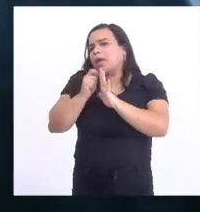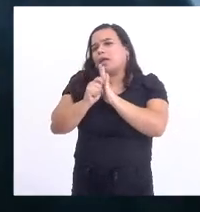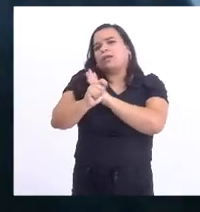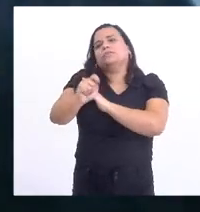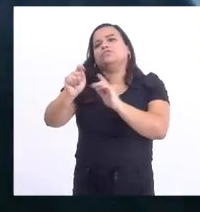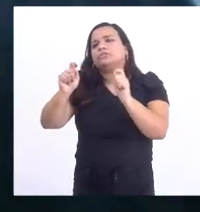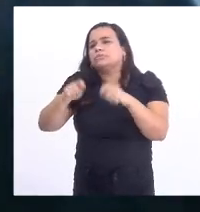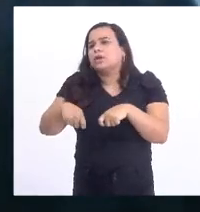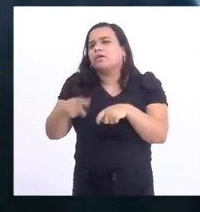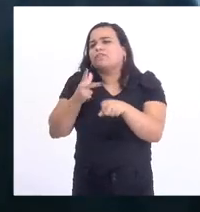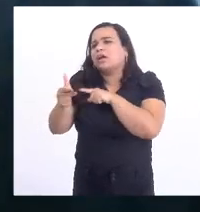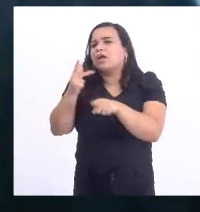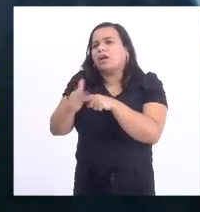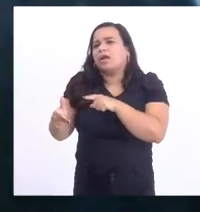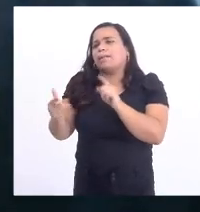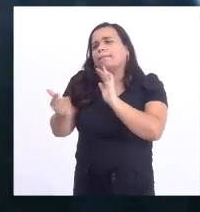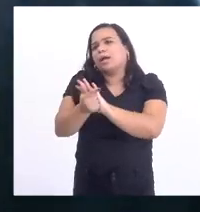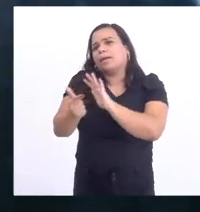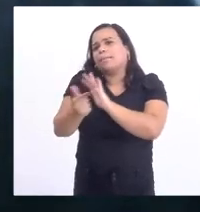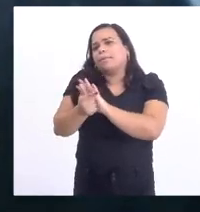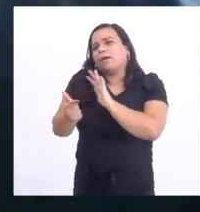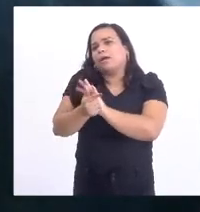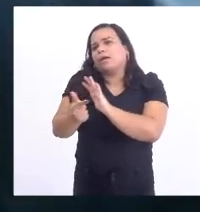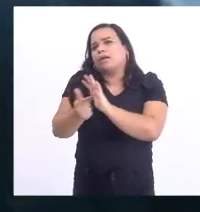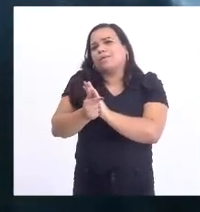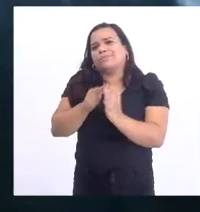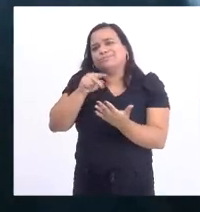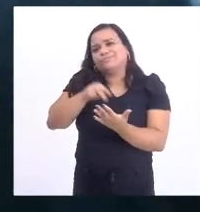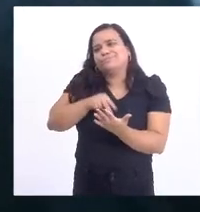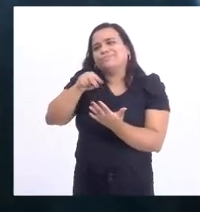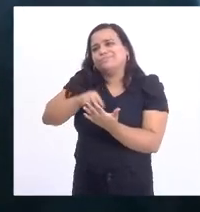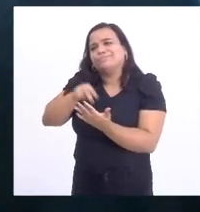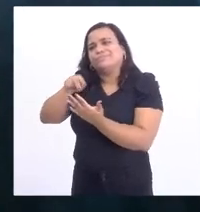lendo milhares de folhas de papel e se